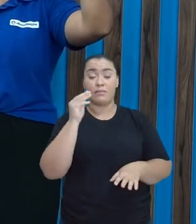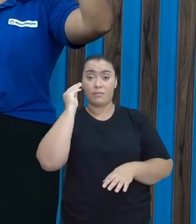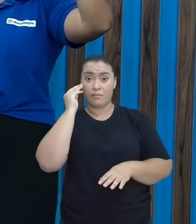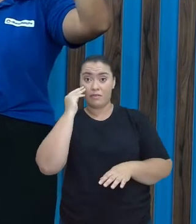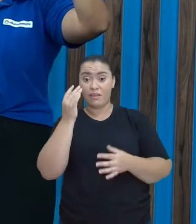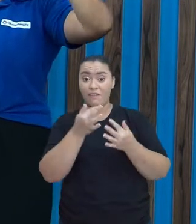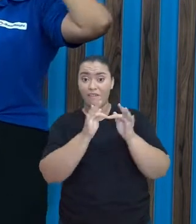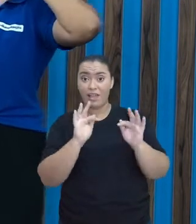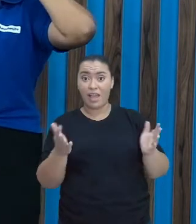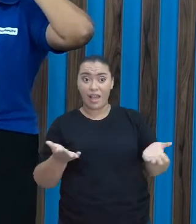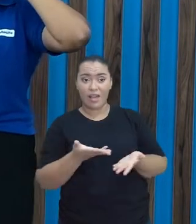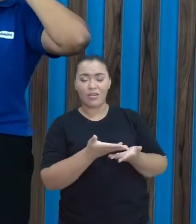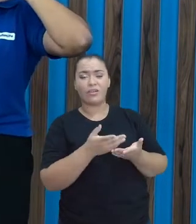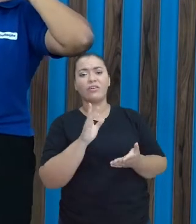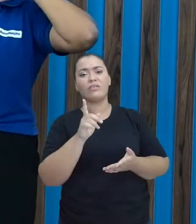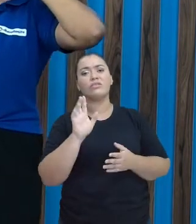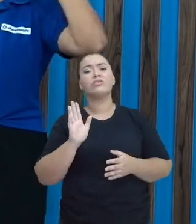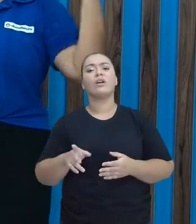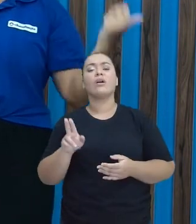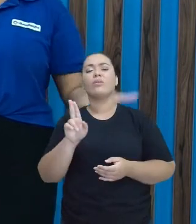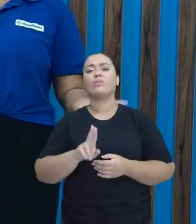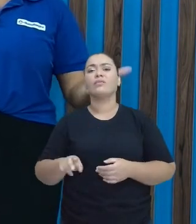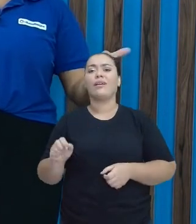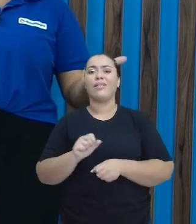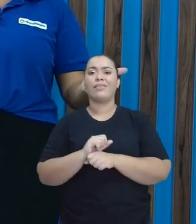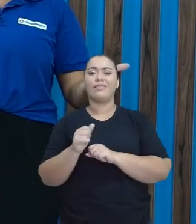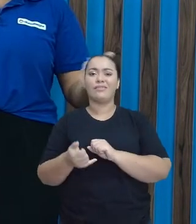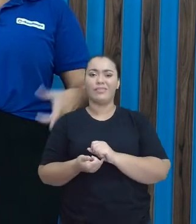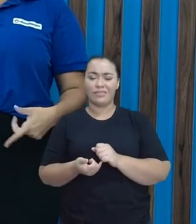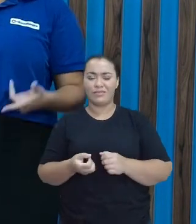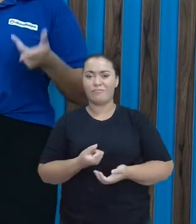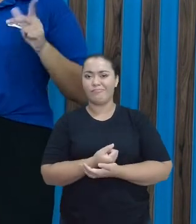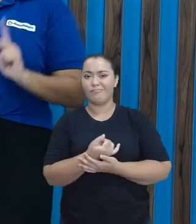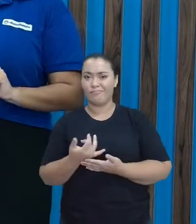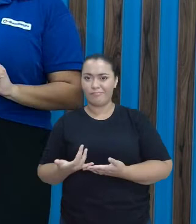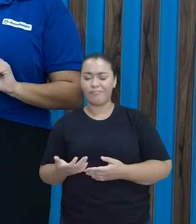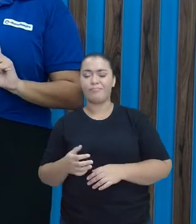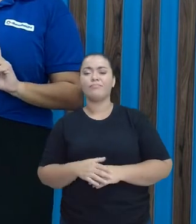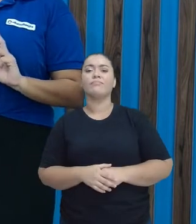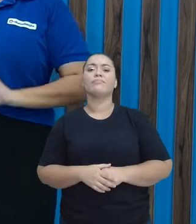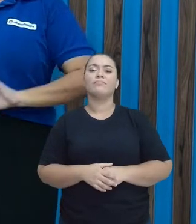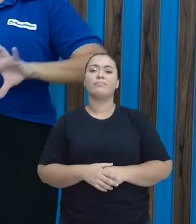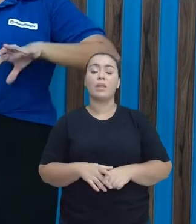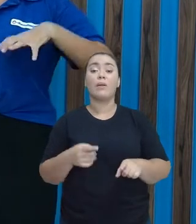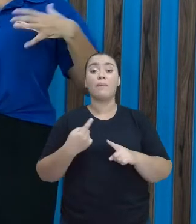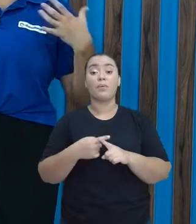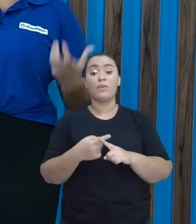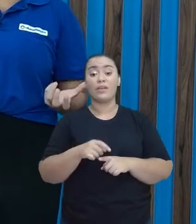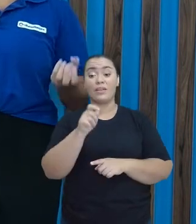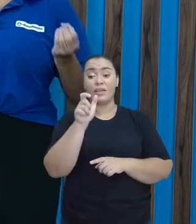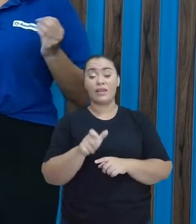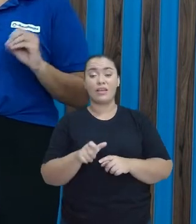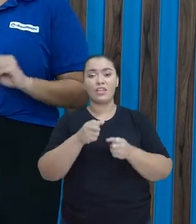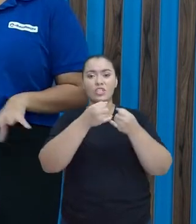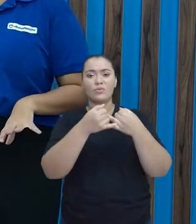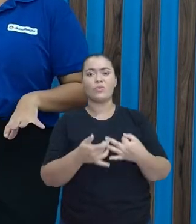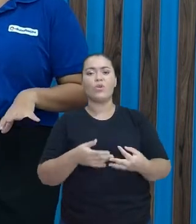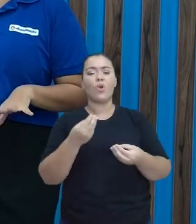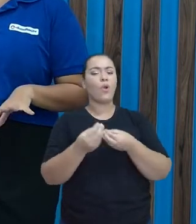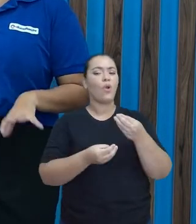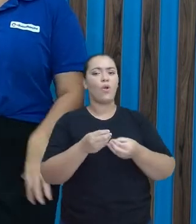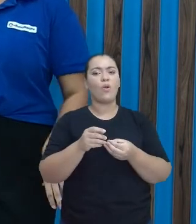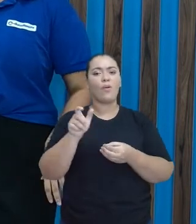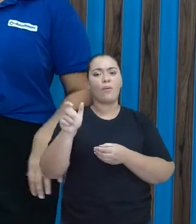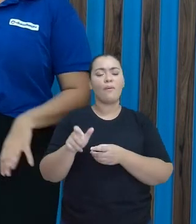hipotética, vocês já teriam usado adjetivos. Descrito a pessoa fisicamente e